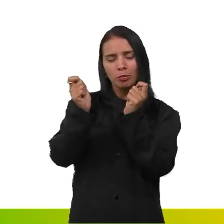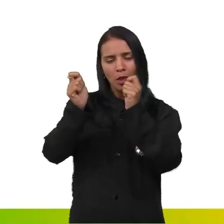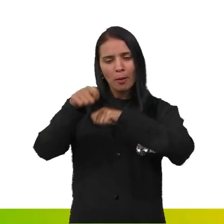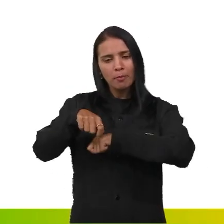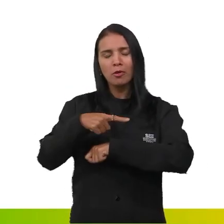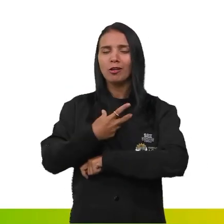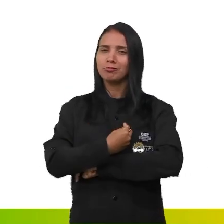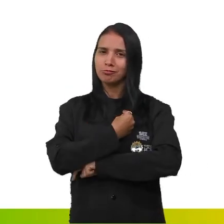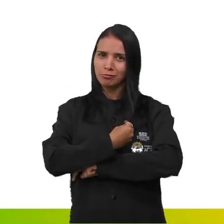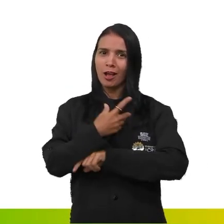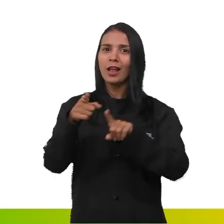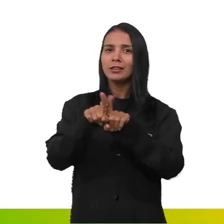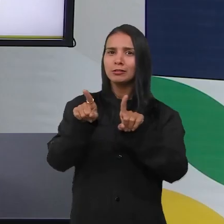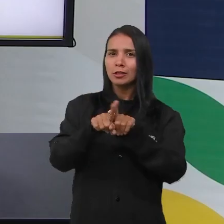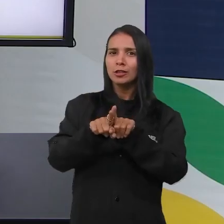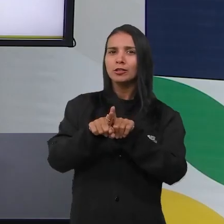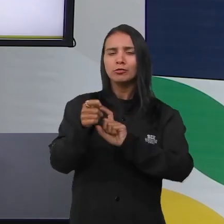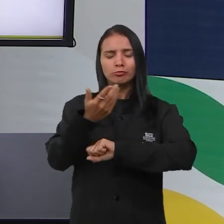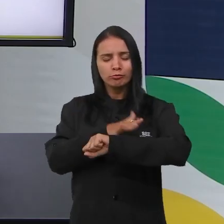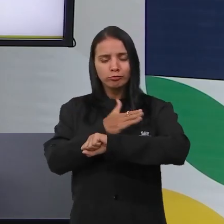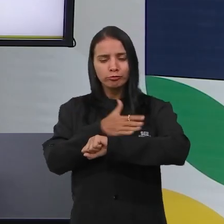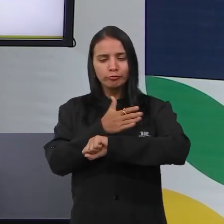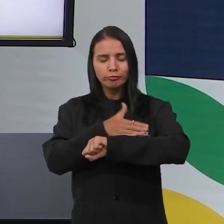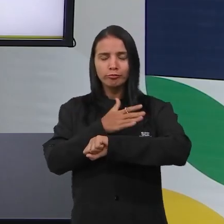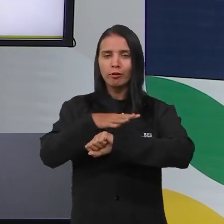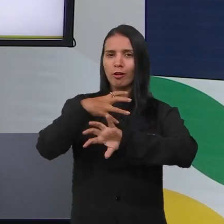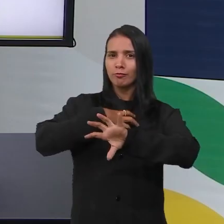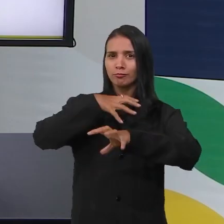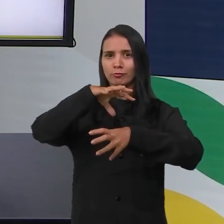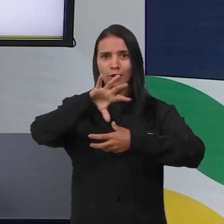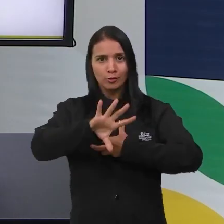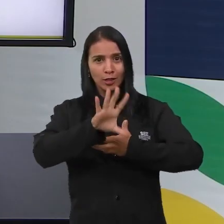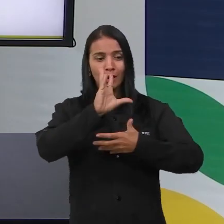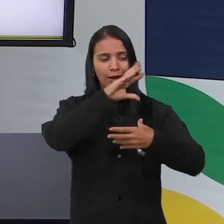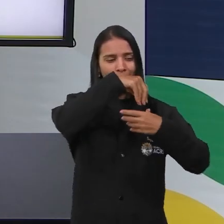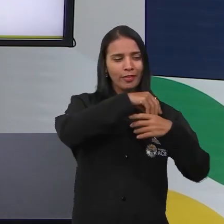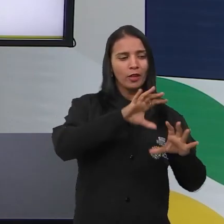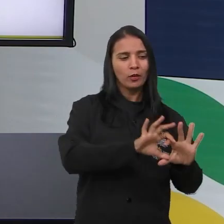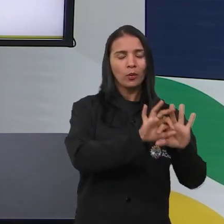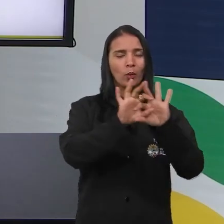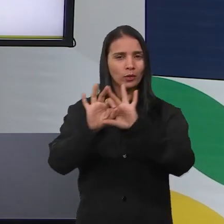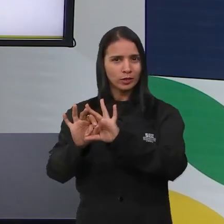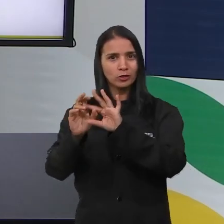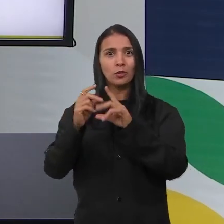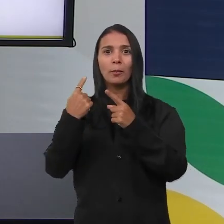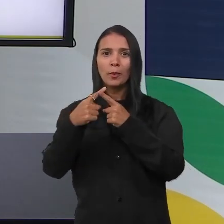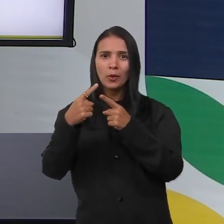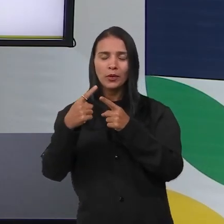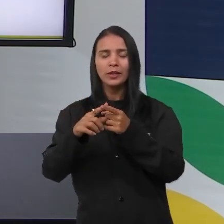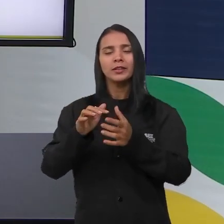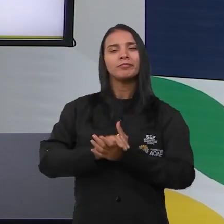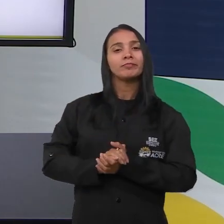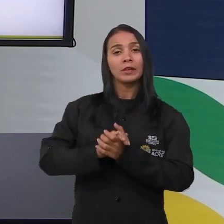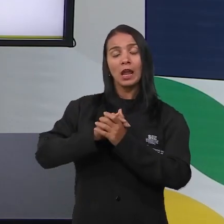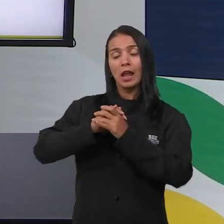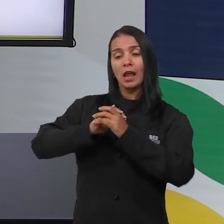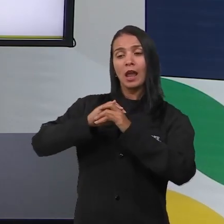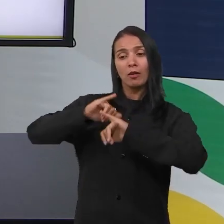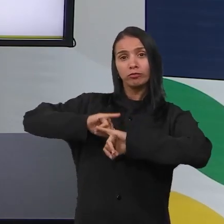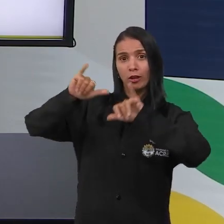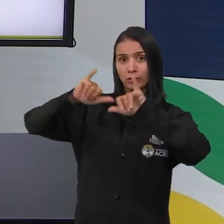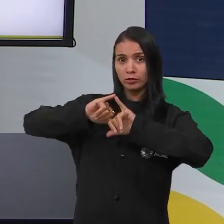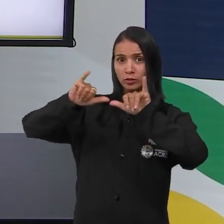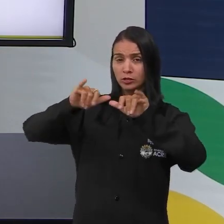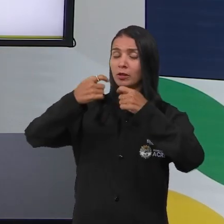estimulando empatia e engajamento, sempre dentro de um contexto em que aquela notícia tenha algum direcionamento relevante